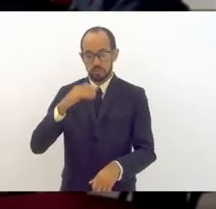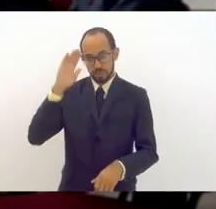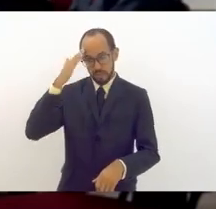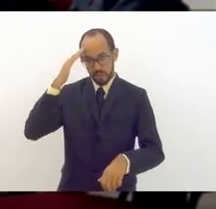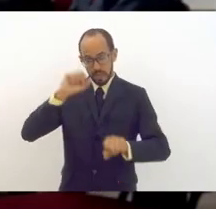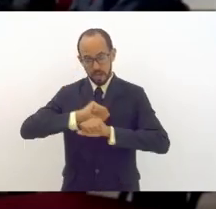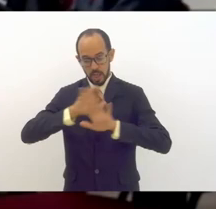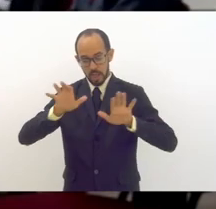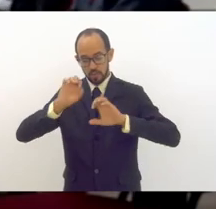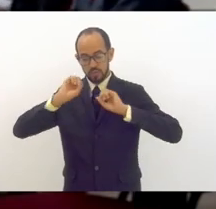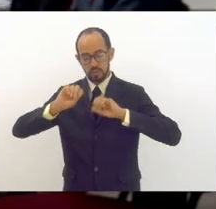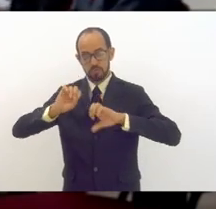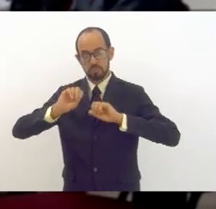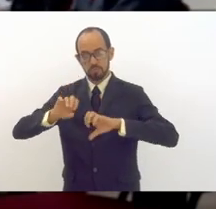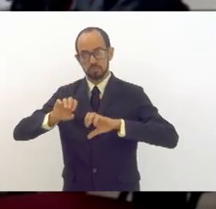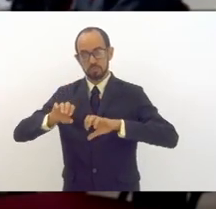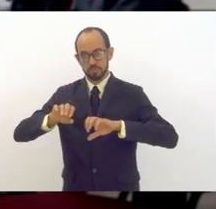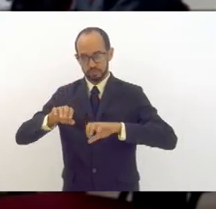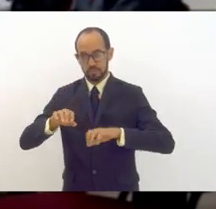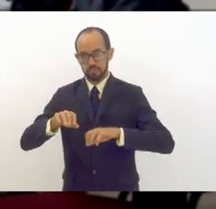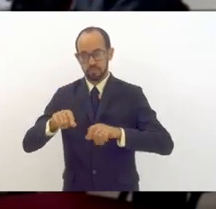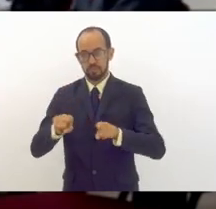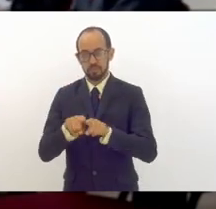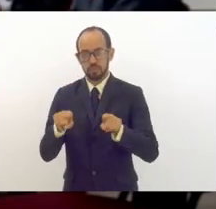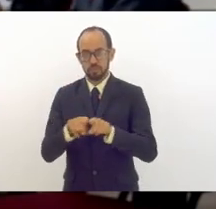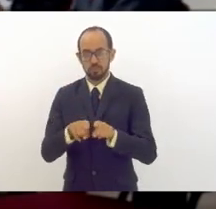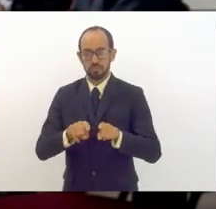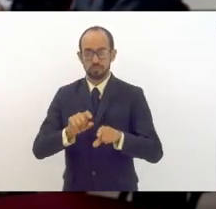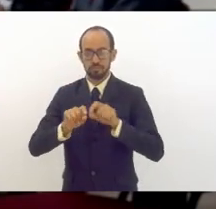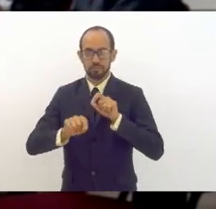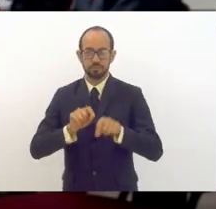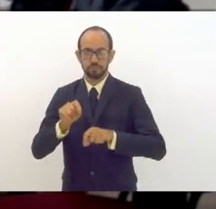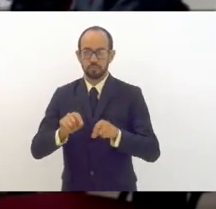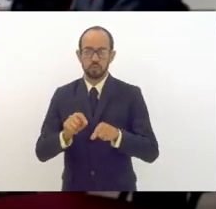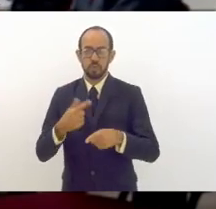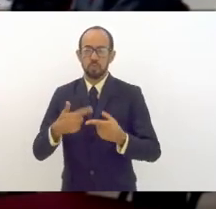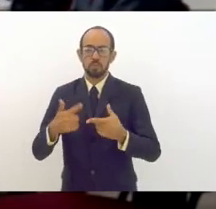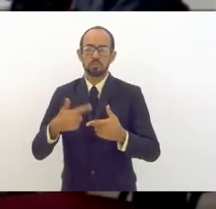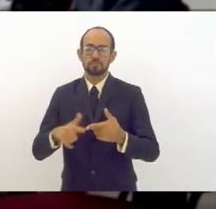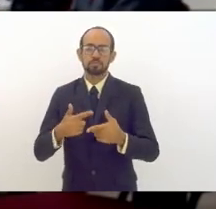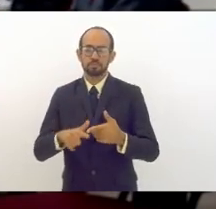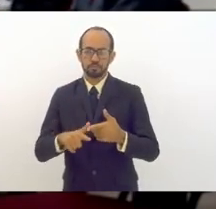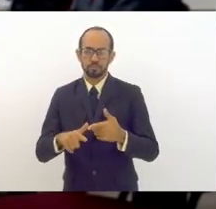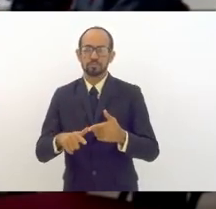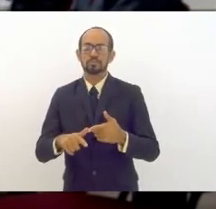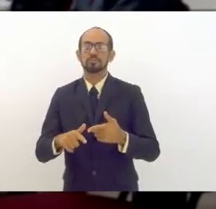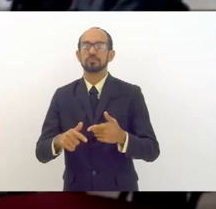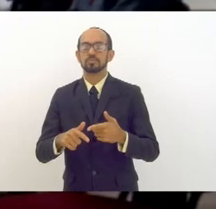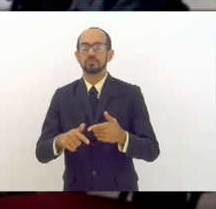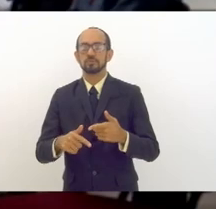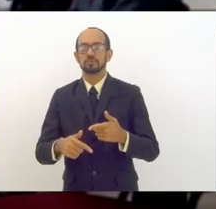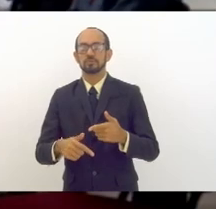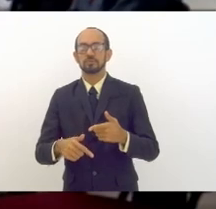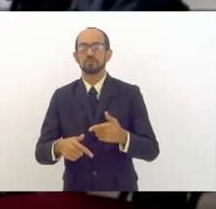aí, já falando até um pouco da questão também que foi trazida por